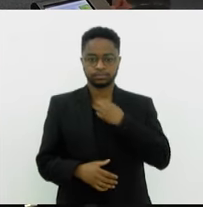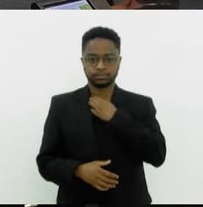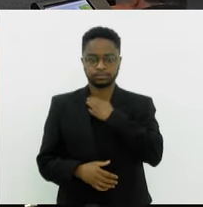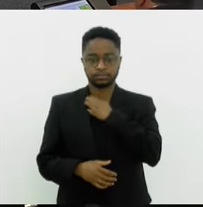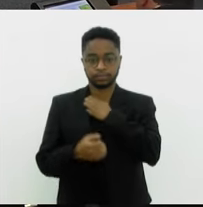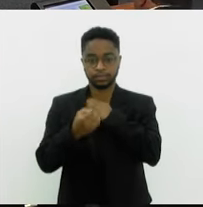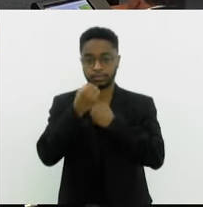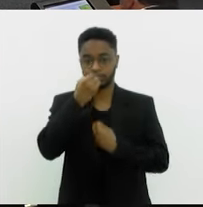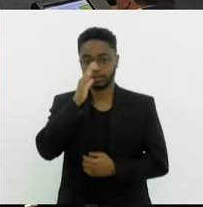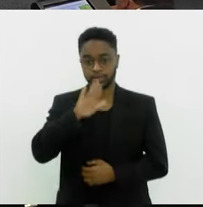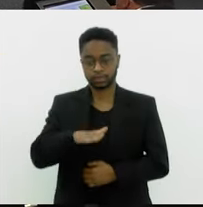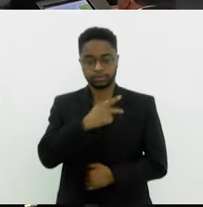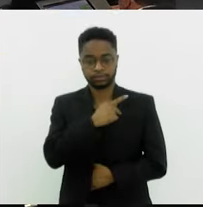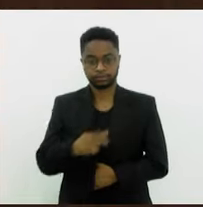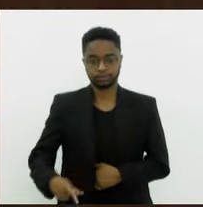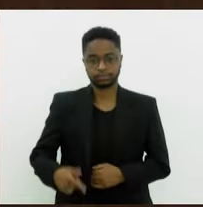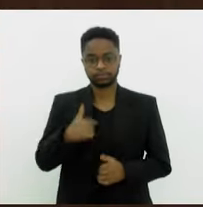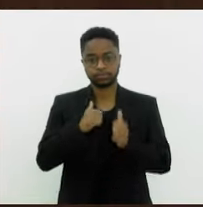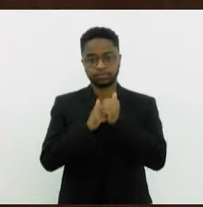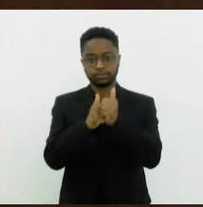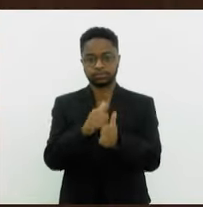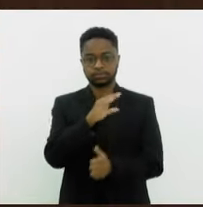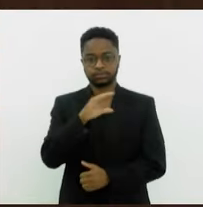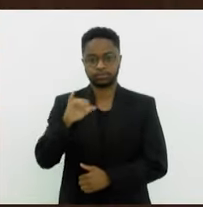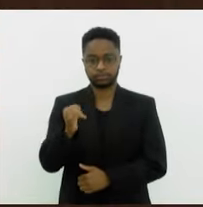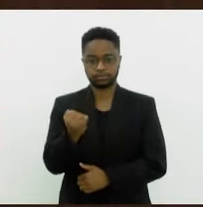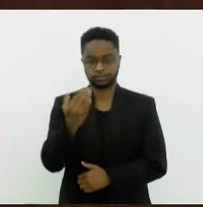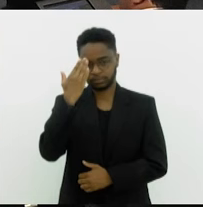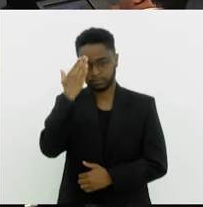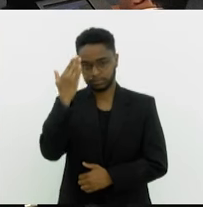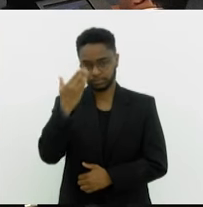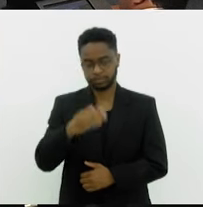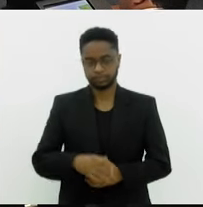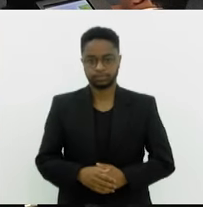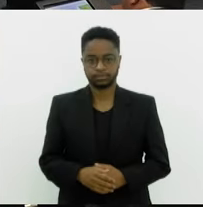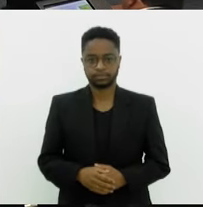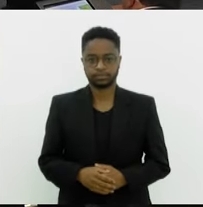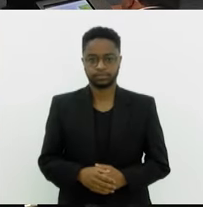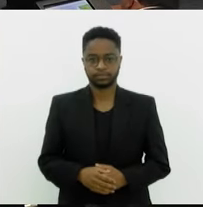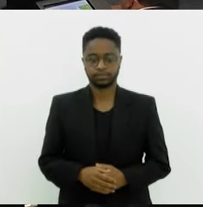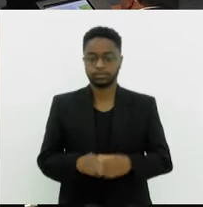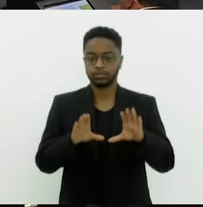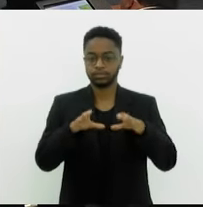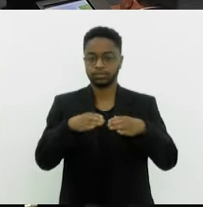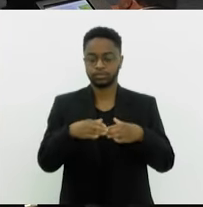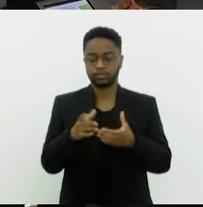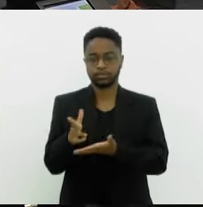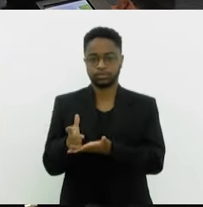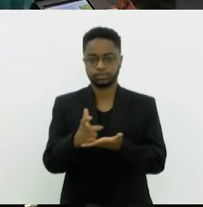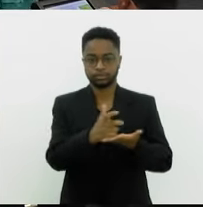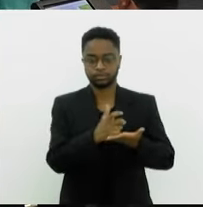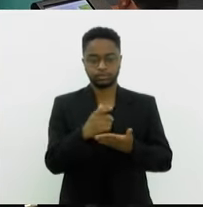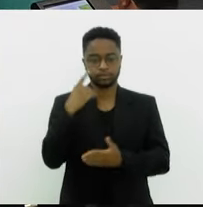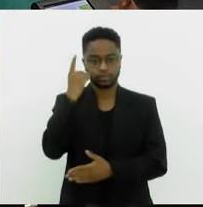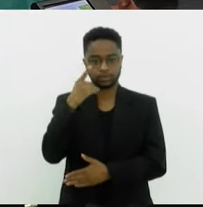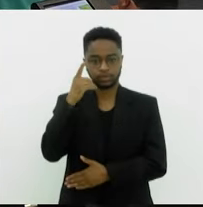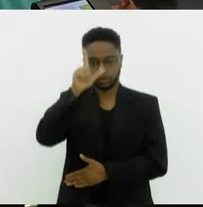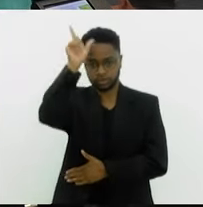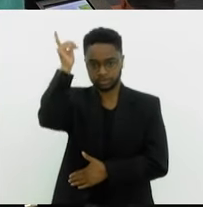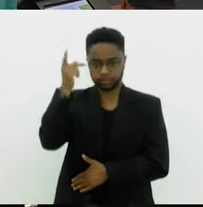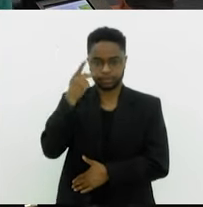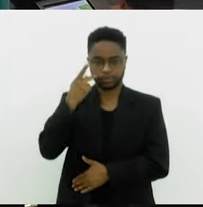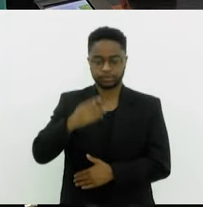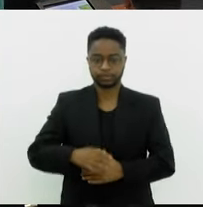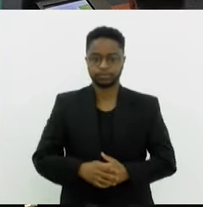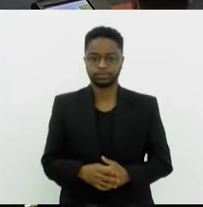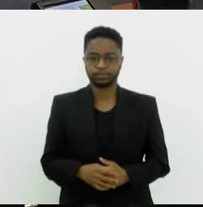Boa tarde, presidente. Acompanho o parecer da CCJ. Muito obrigado, Célia. Pela Comissão de Tributação, deputado Luiz Paulo, por